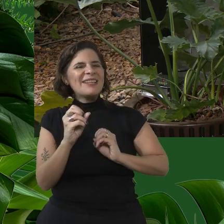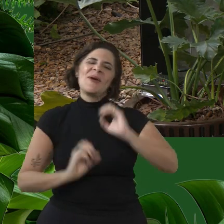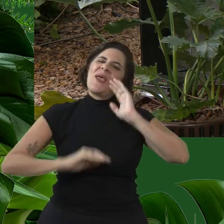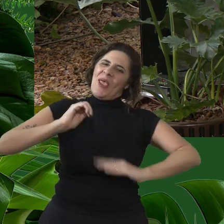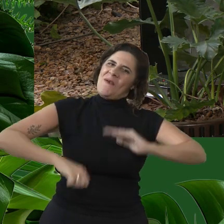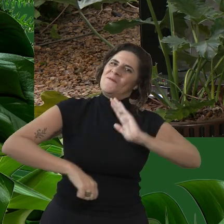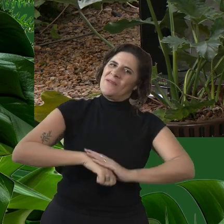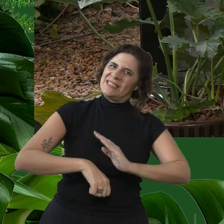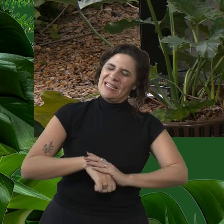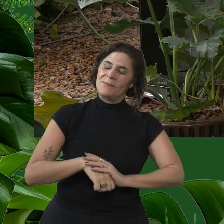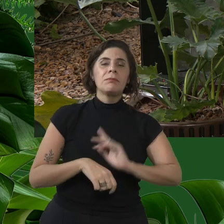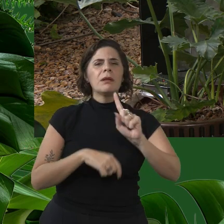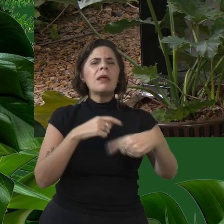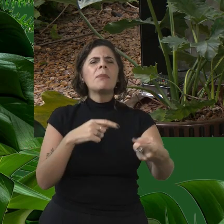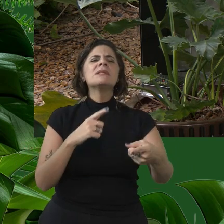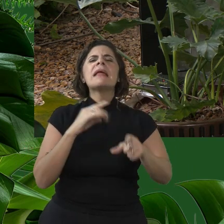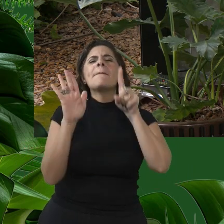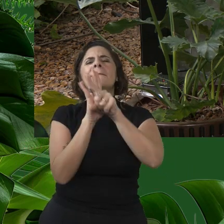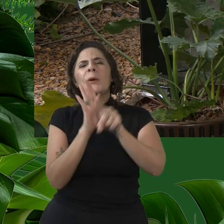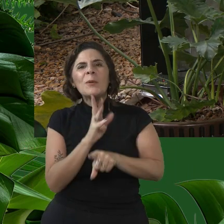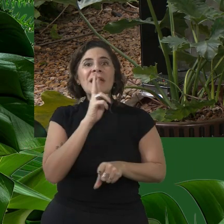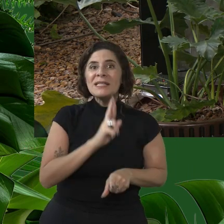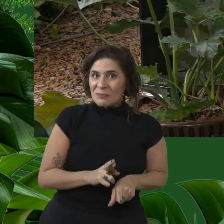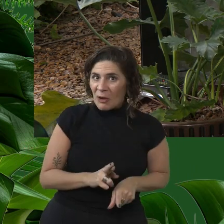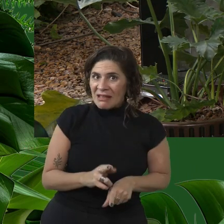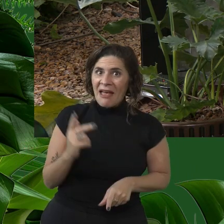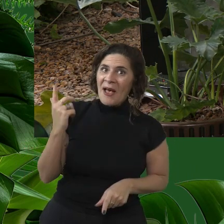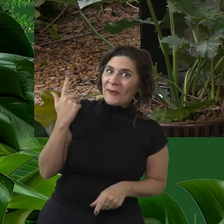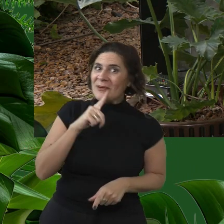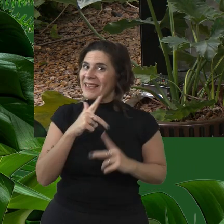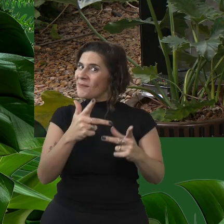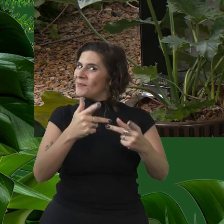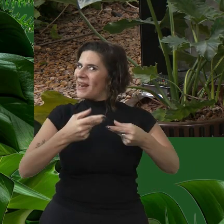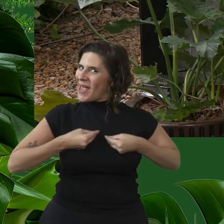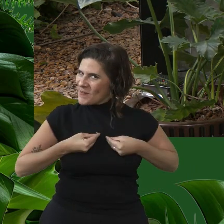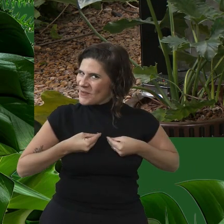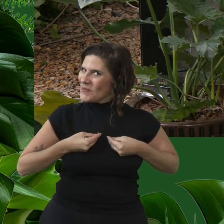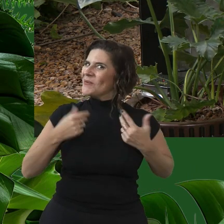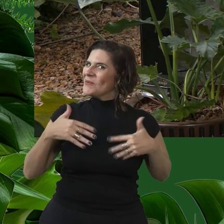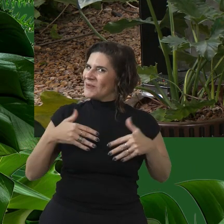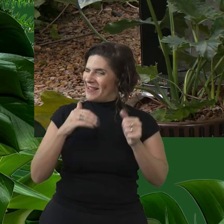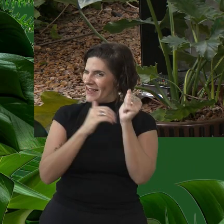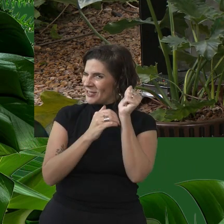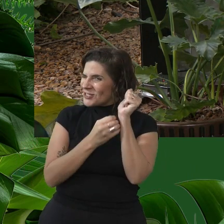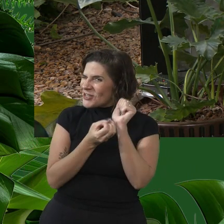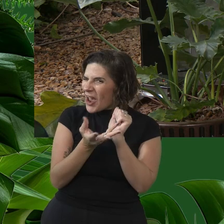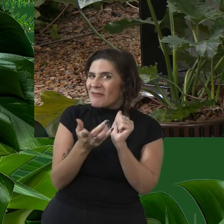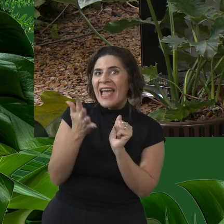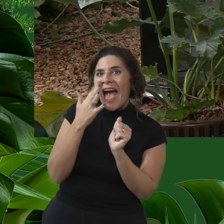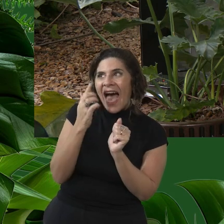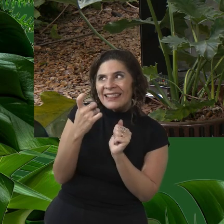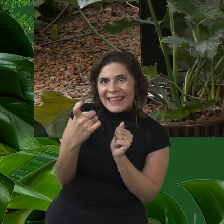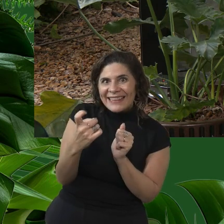dia. Então, as perguntas vocês já entenderam como vai ser o esquema, né? Dando um spoiler, dando uma dica para vocês. Então, fiquem de olho, fiquem espertos